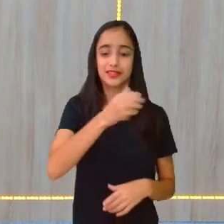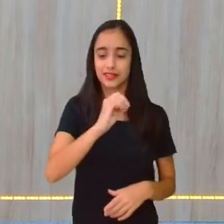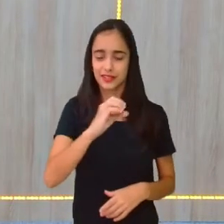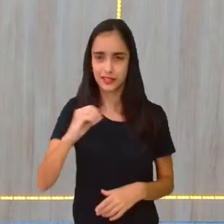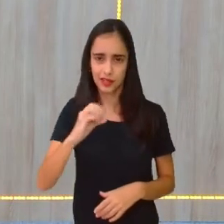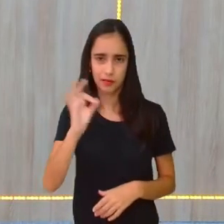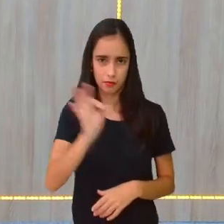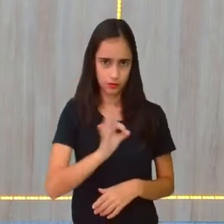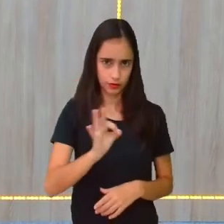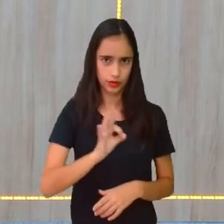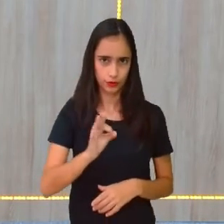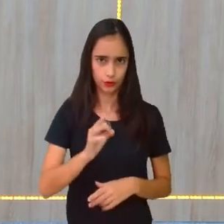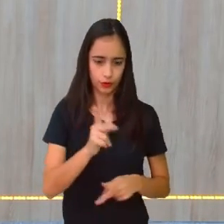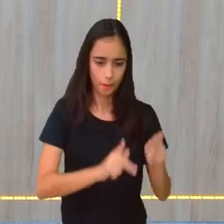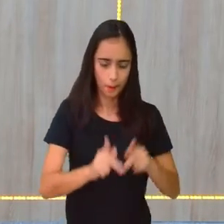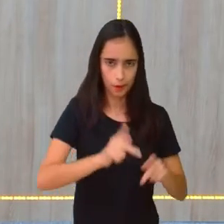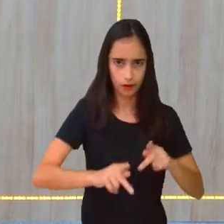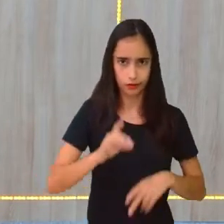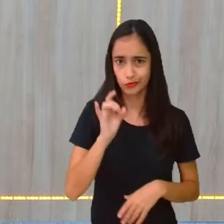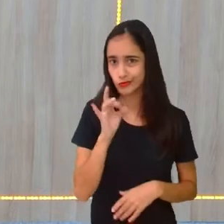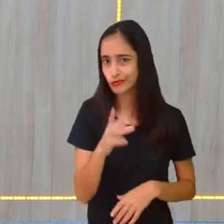população ateniense, somente